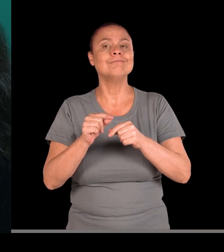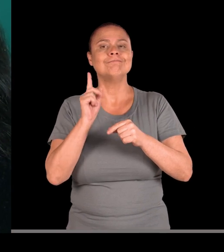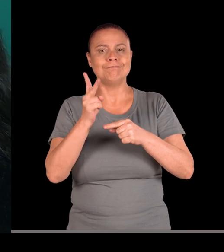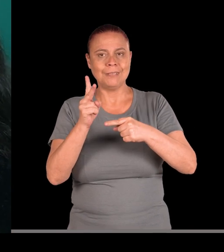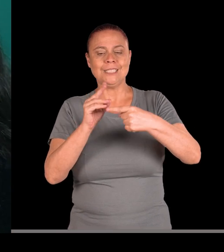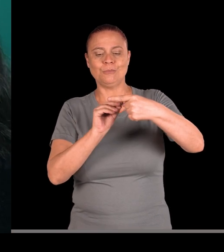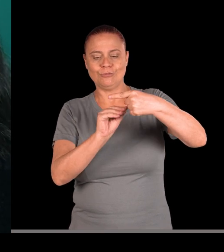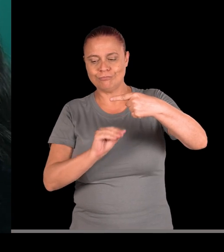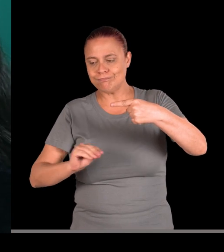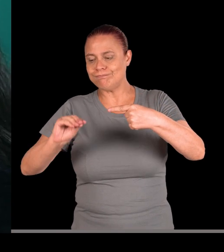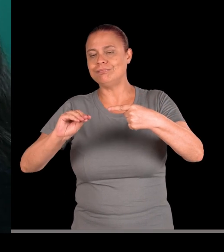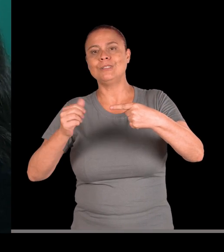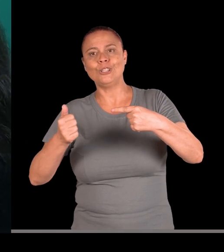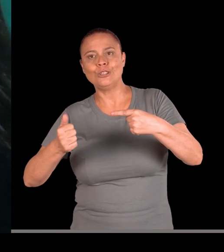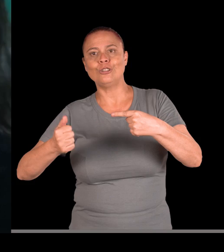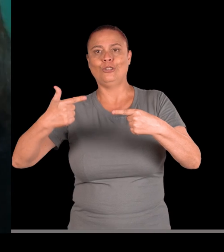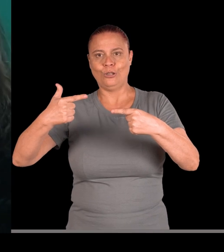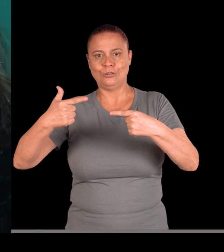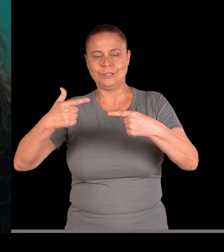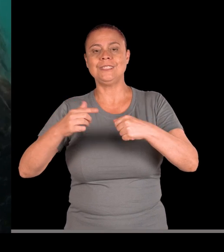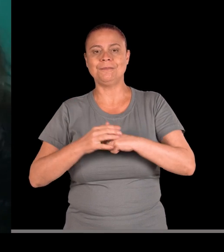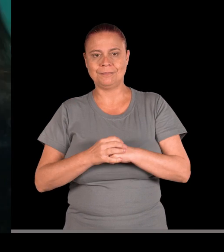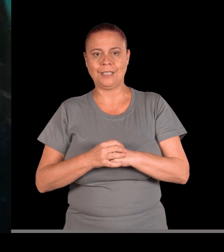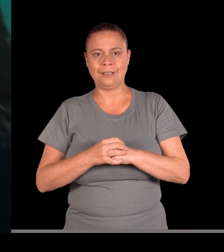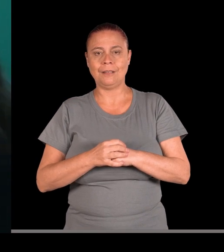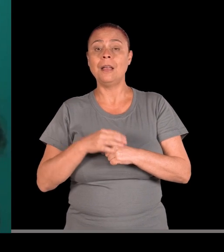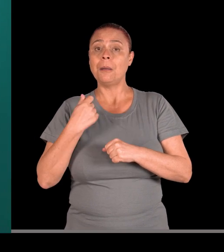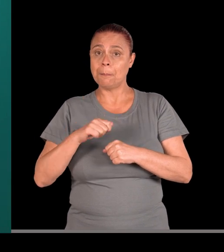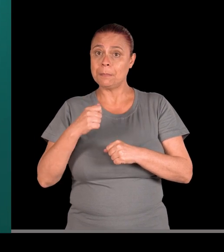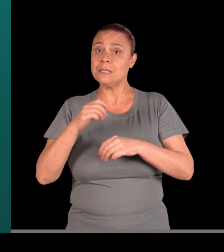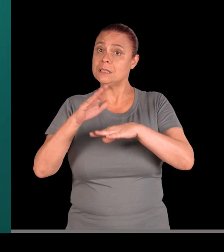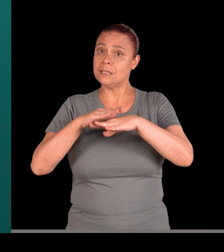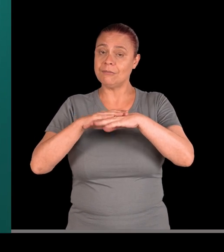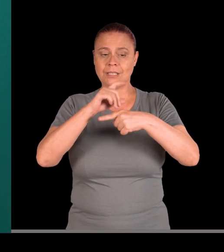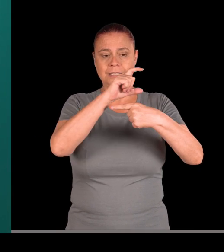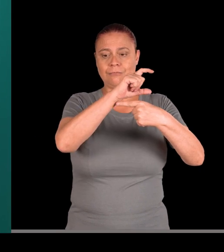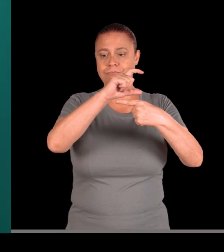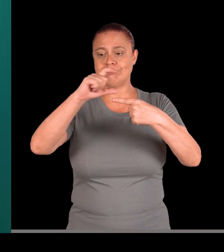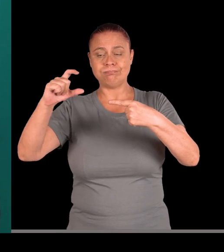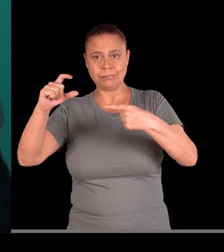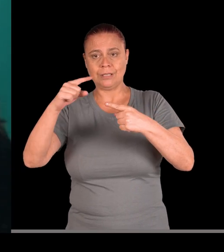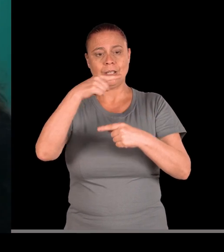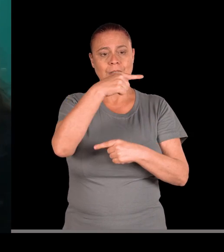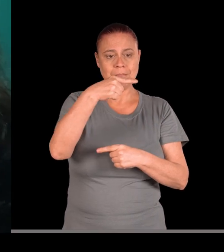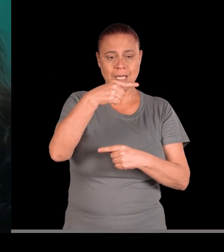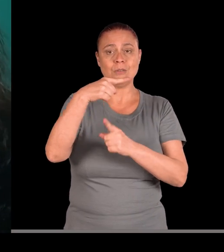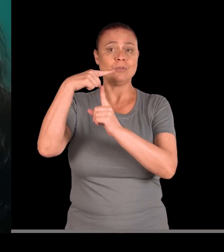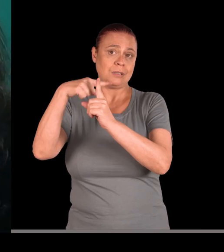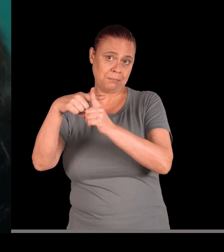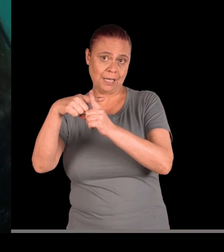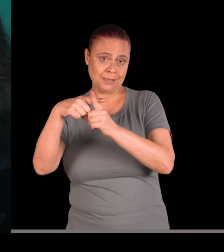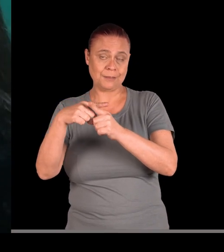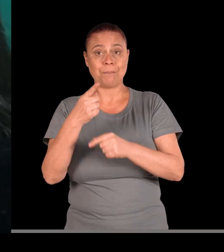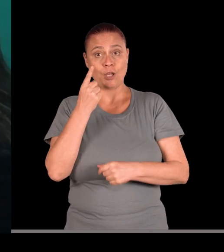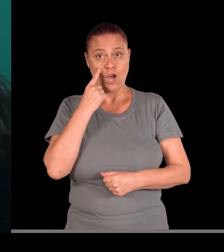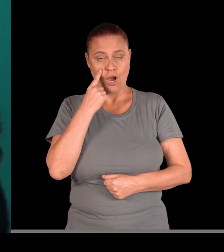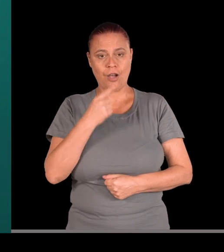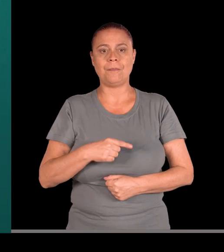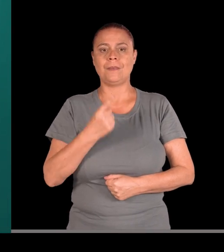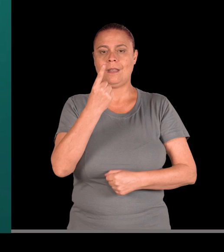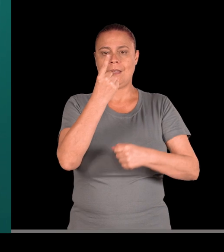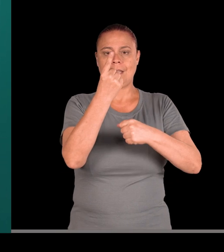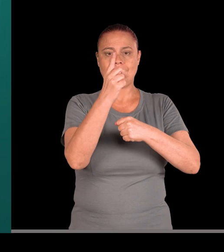vamos permanecer o denominador e vamos resolver a subtração e a soma. Então, como que vai